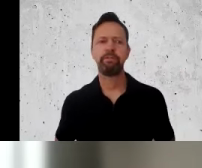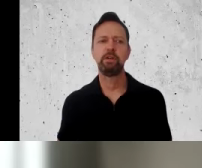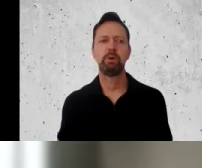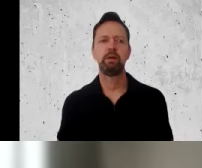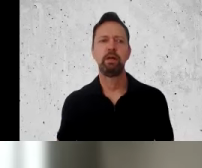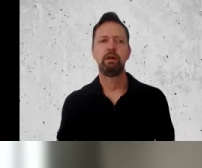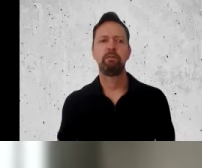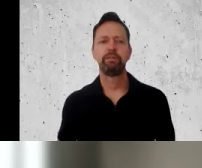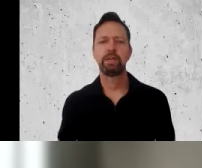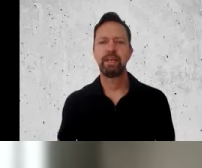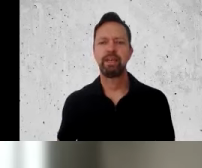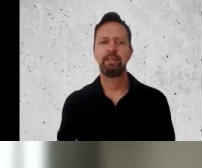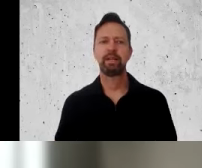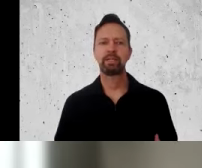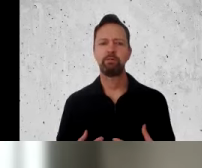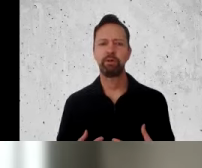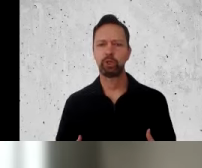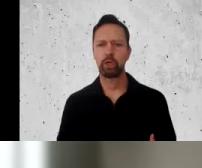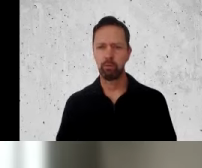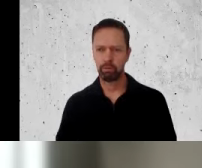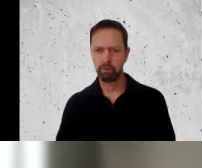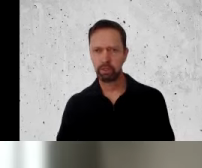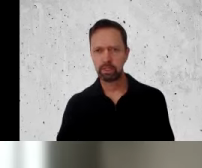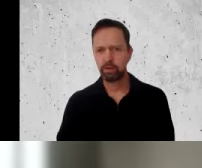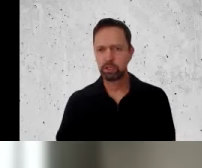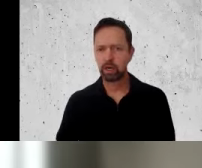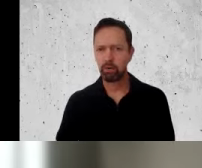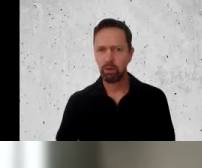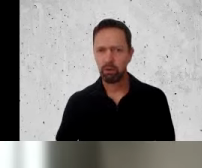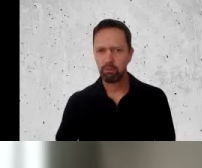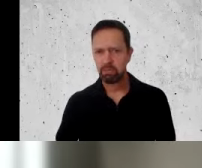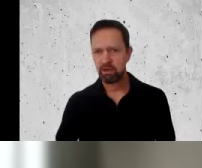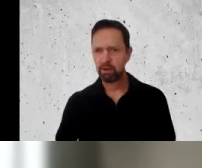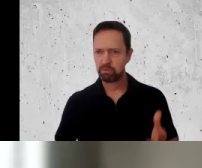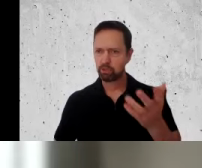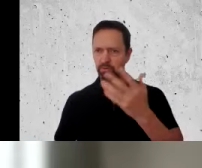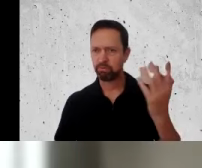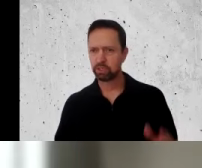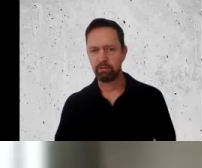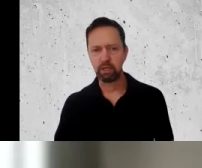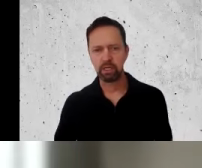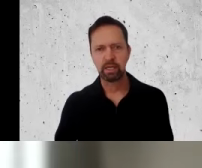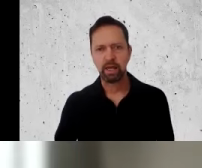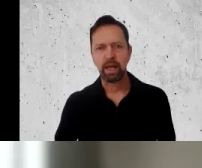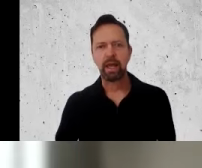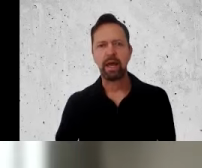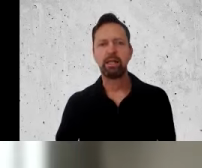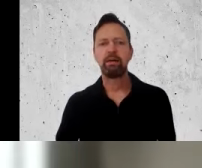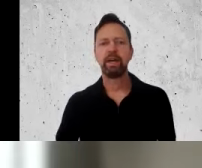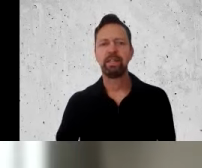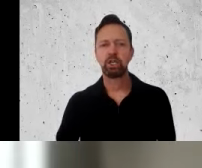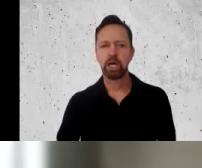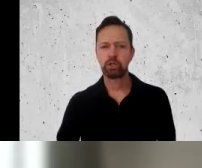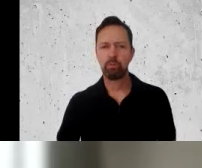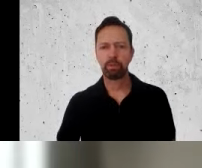que uma firma vai fazer integração vertical? Integração vertical é basicamente o que eu descrevi antes.